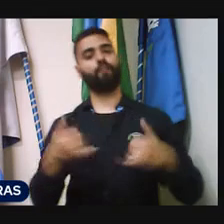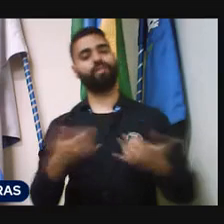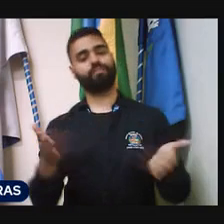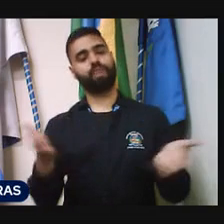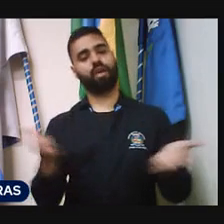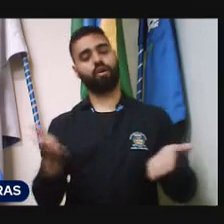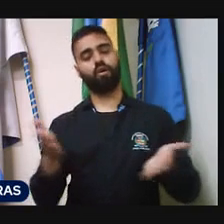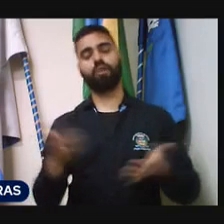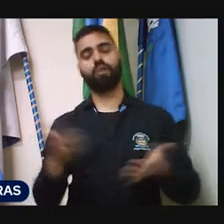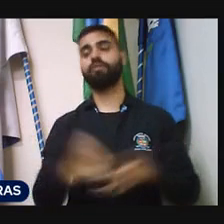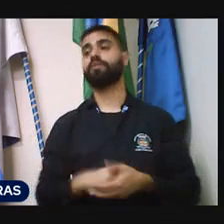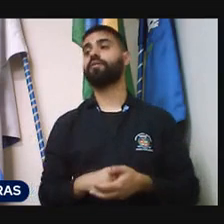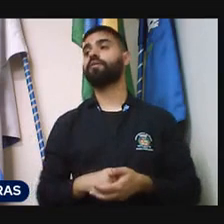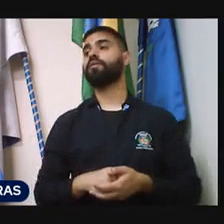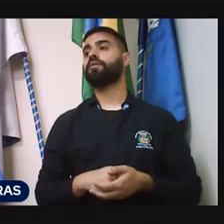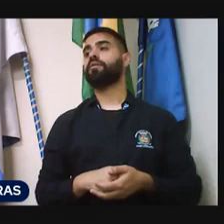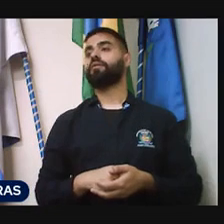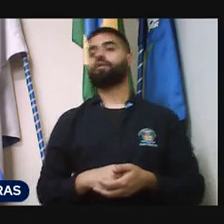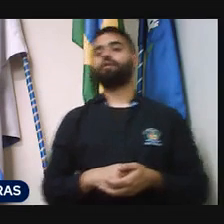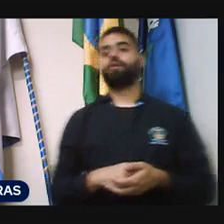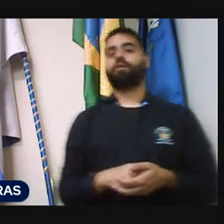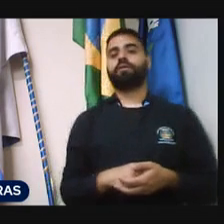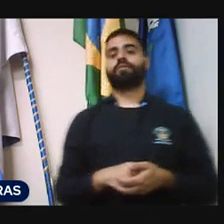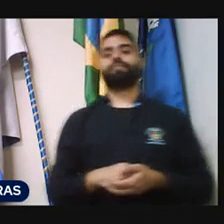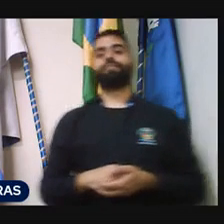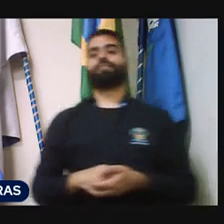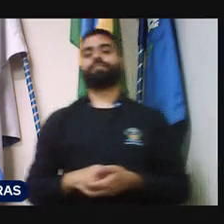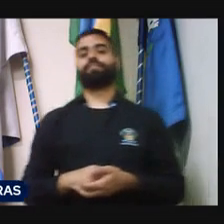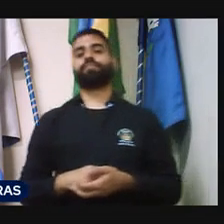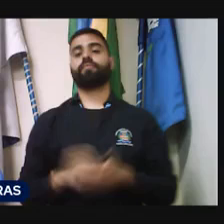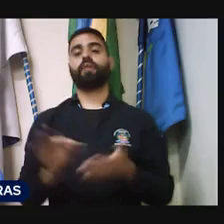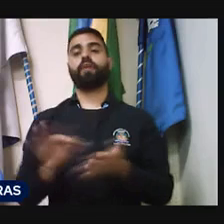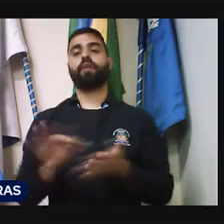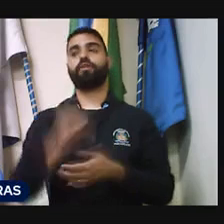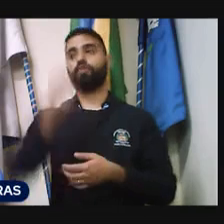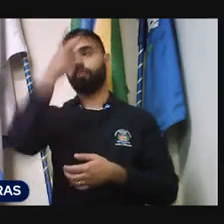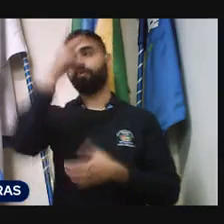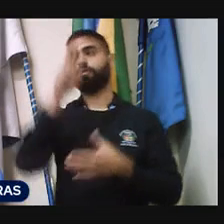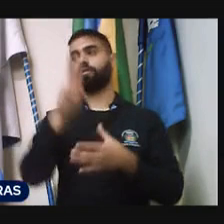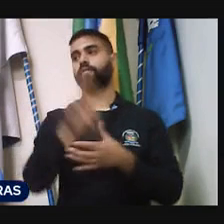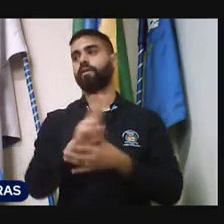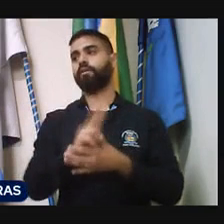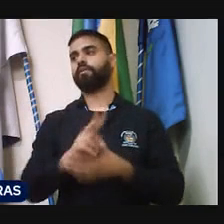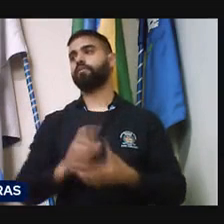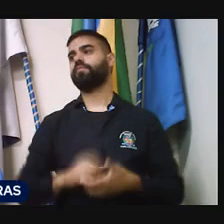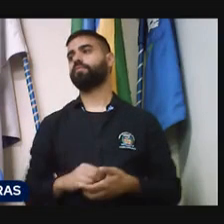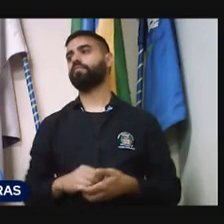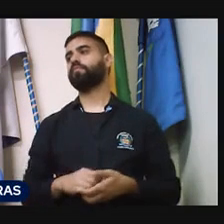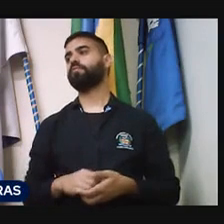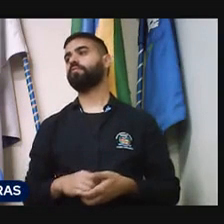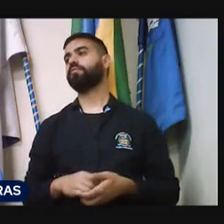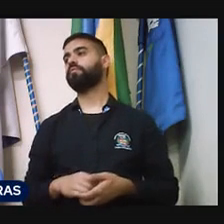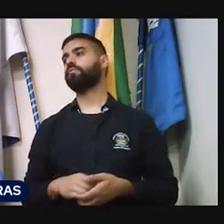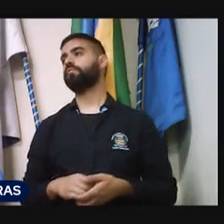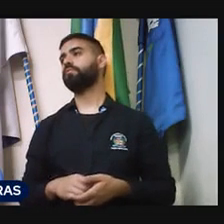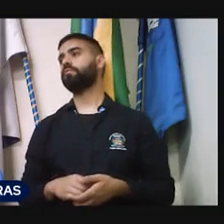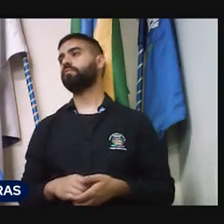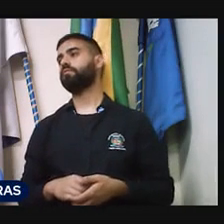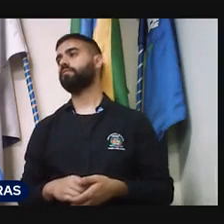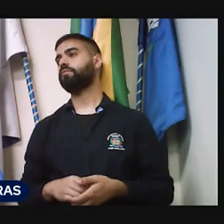oportunidade para reiterar a vossa excelência protege elevada atriz Luiz Fernando postado da Graça prefeita o